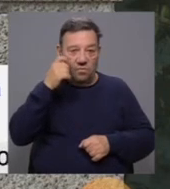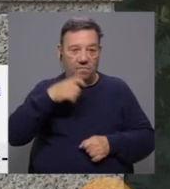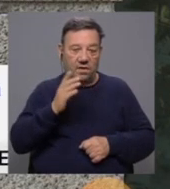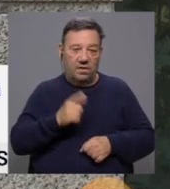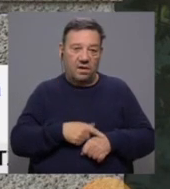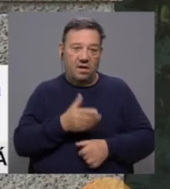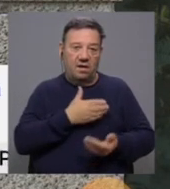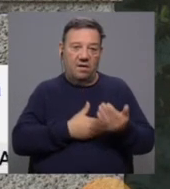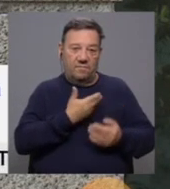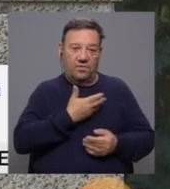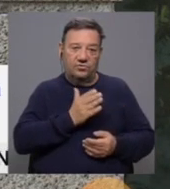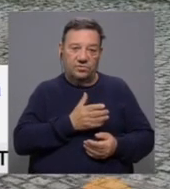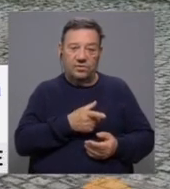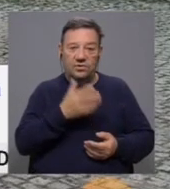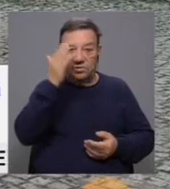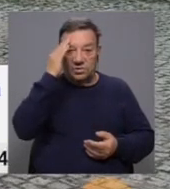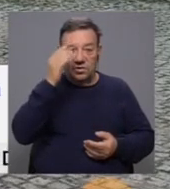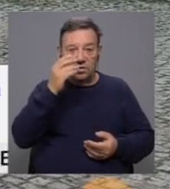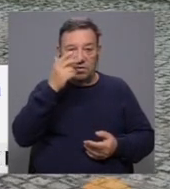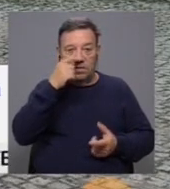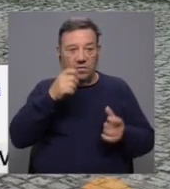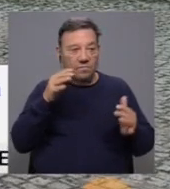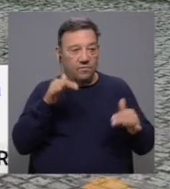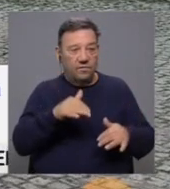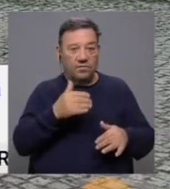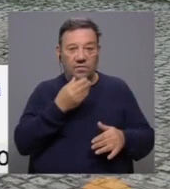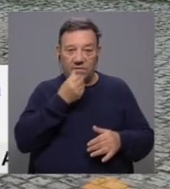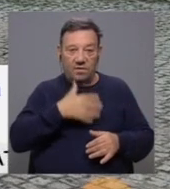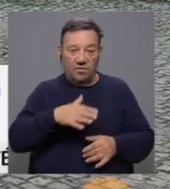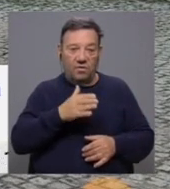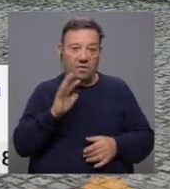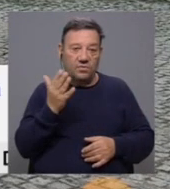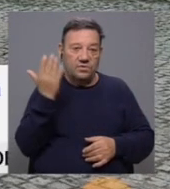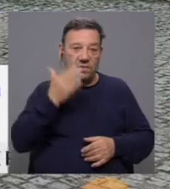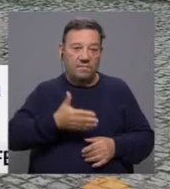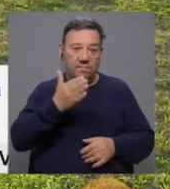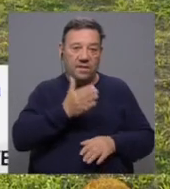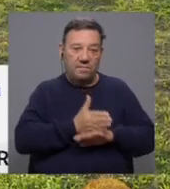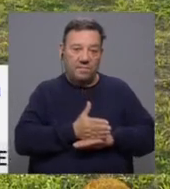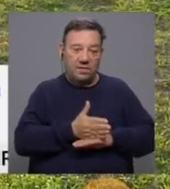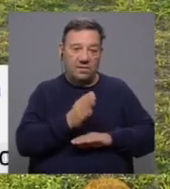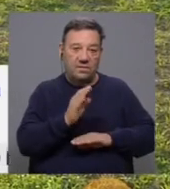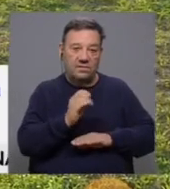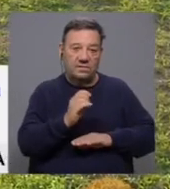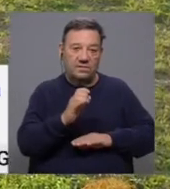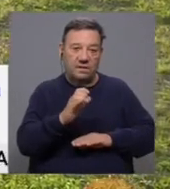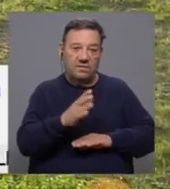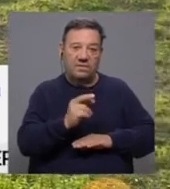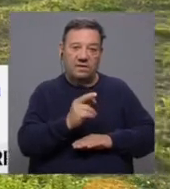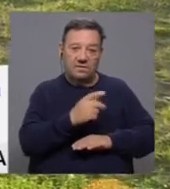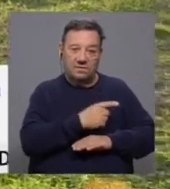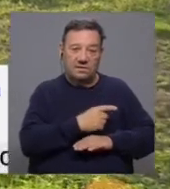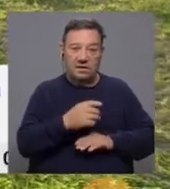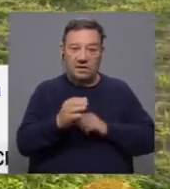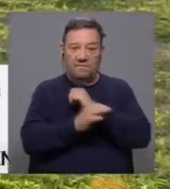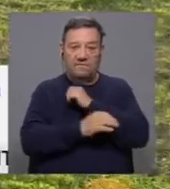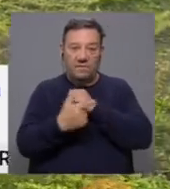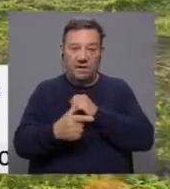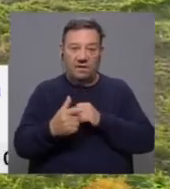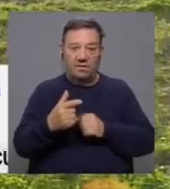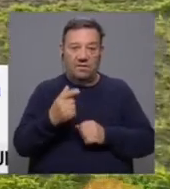bastante remotas. Julga-se que o povoamento do atual território aconteceu na primeira metade do século XIII. A freguesia tem